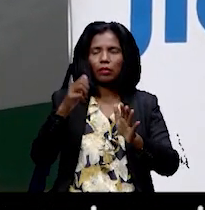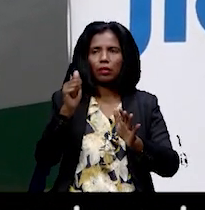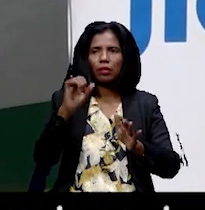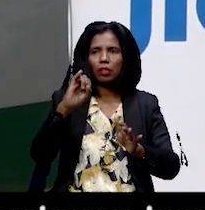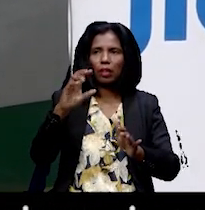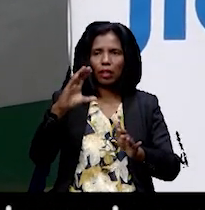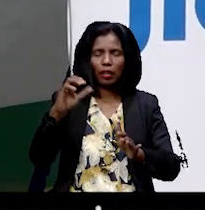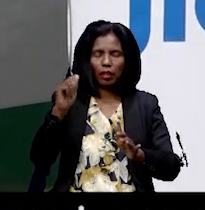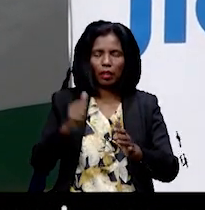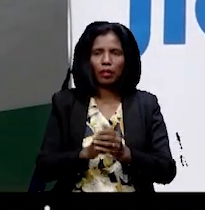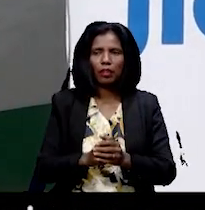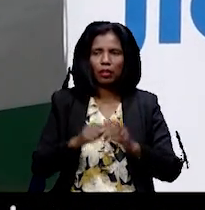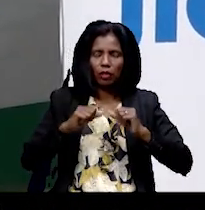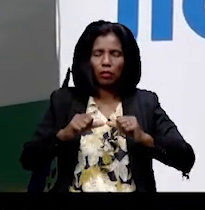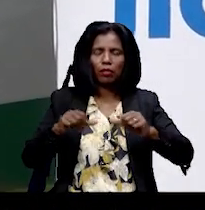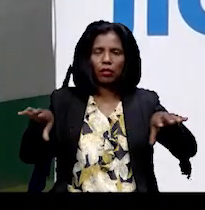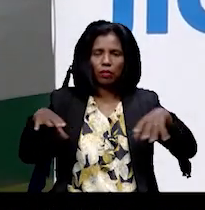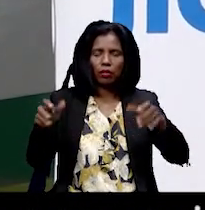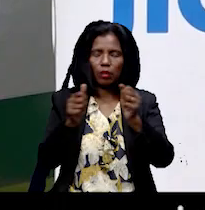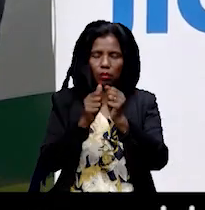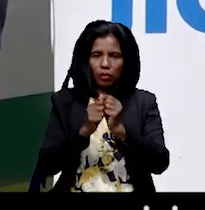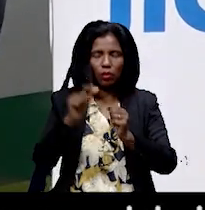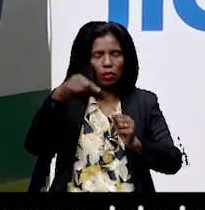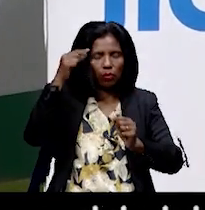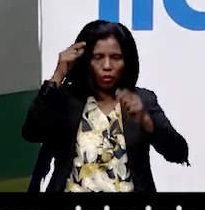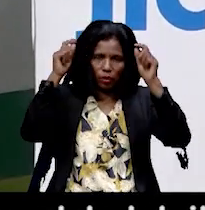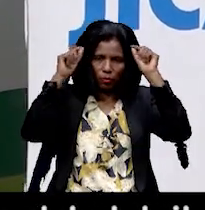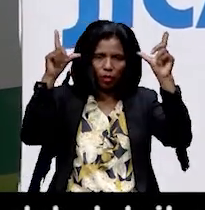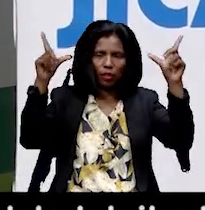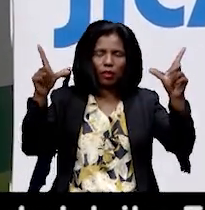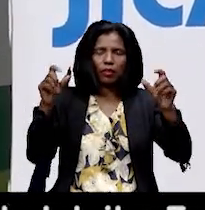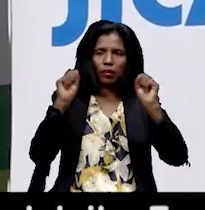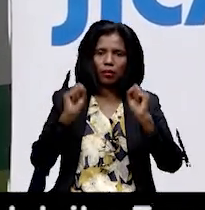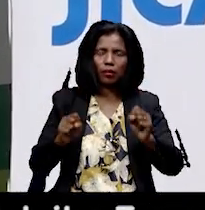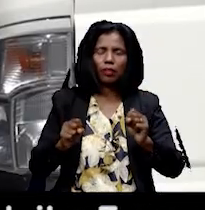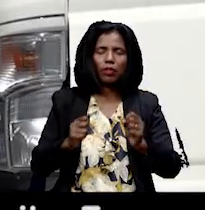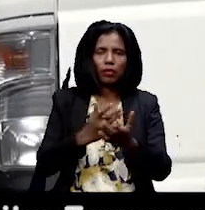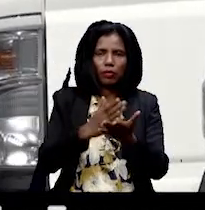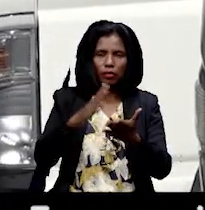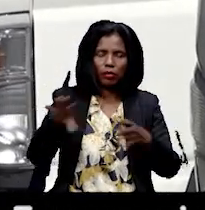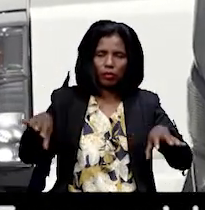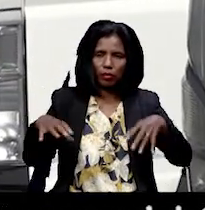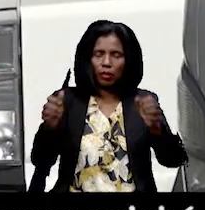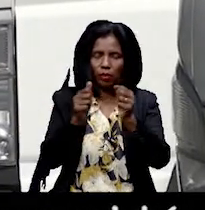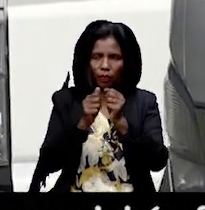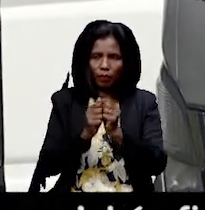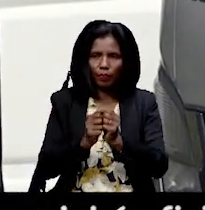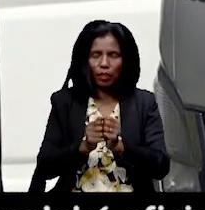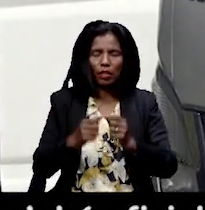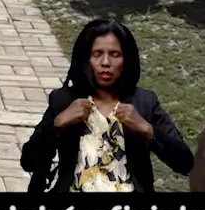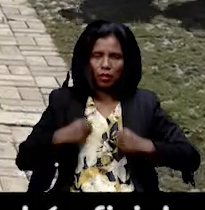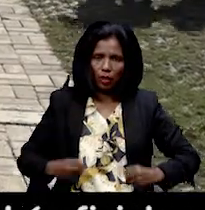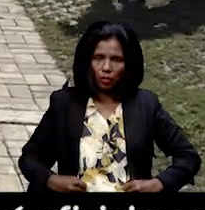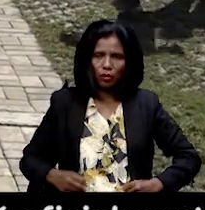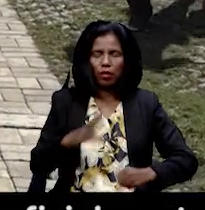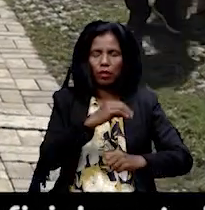hateten. Jaica se continua serviço a mutu co governo Timor Leste, hodi habelar tan cooperação e a setor saúde,